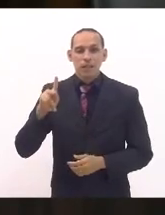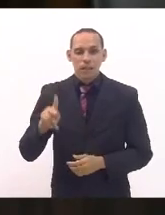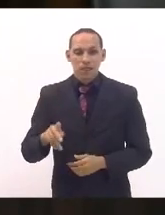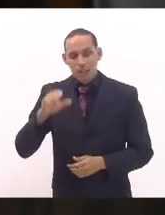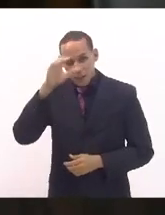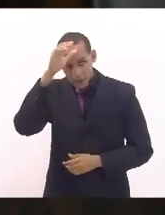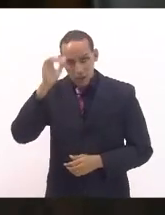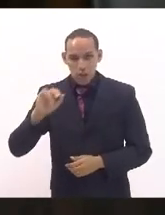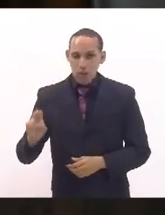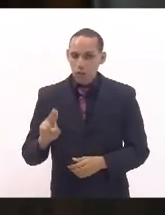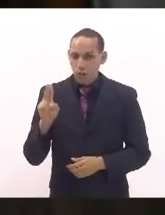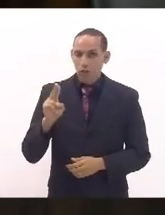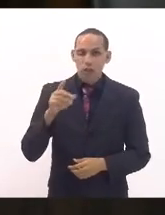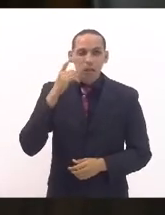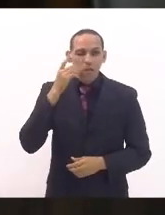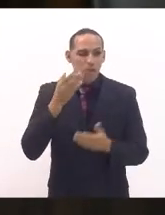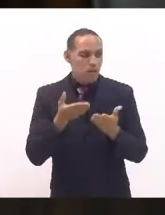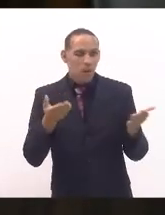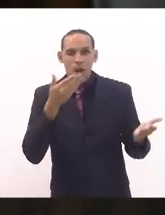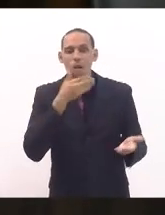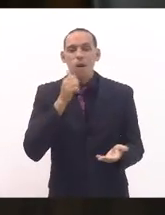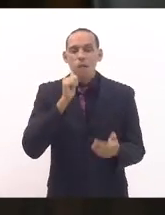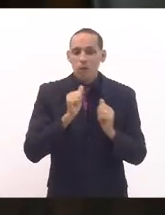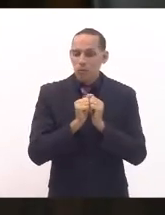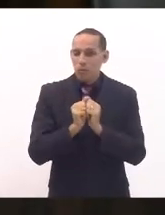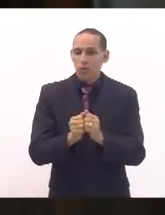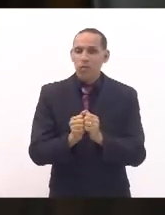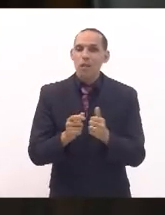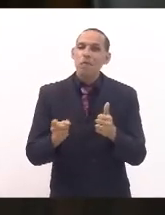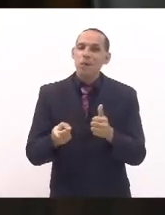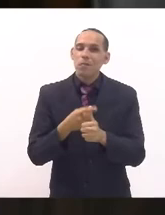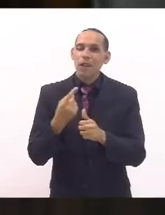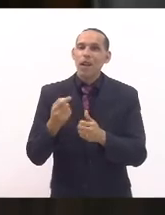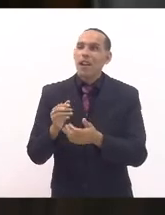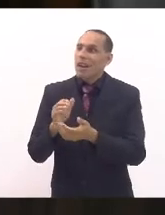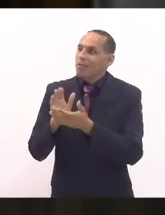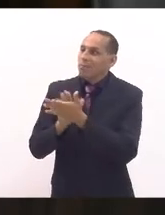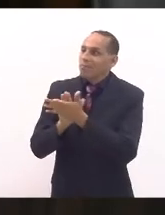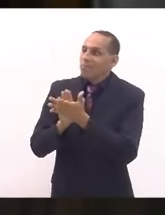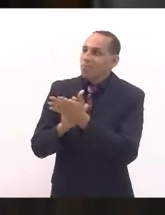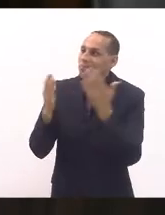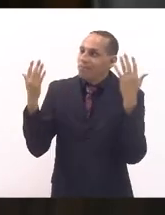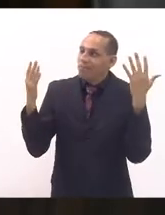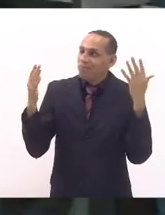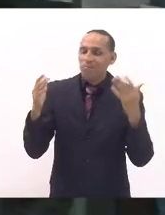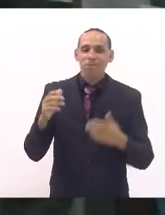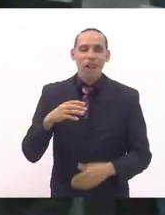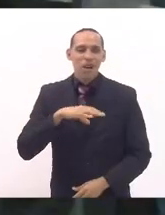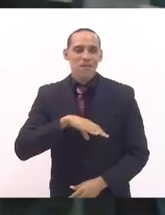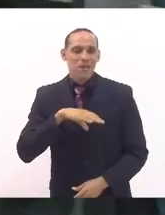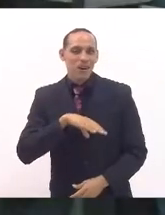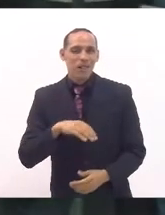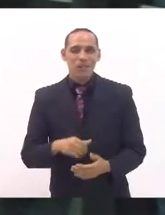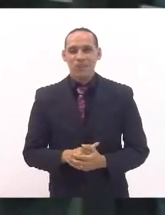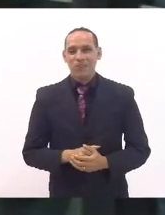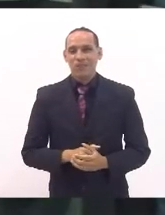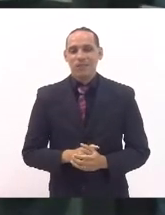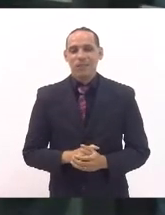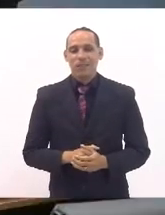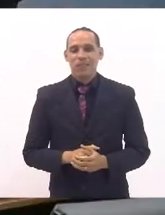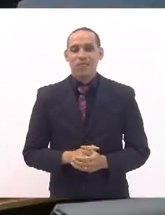Ju, deputados e deputadas que ainda nos acompanham. Primeiramente, saudações vascaínas para a turma aí.